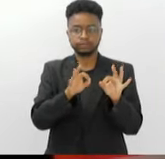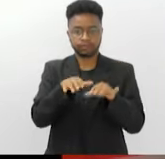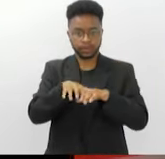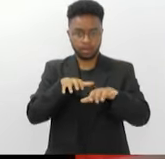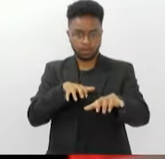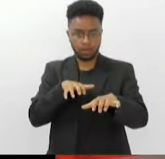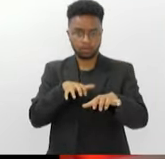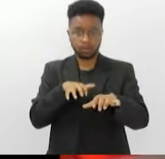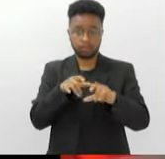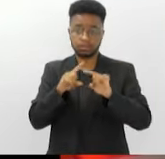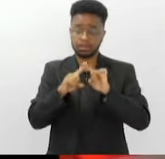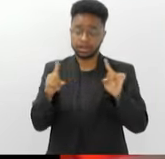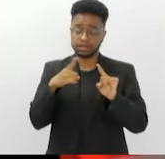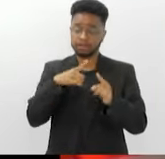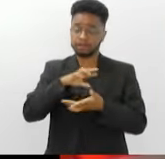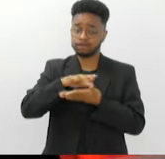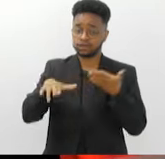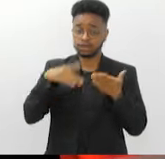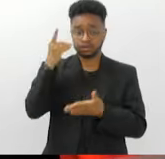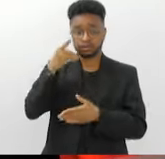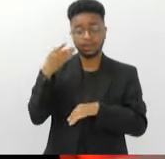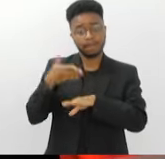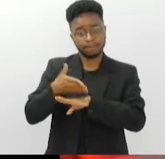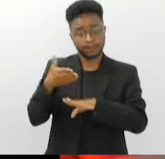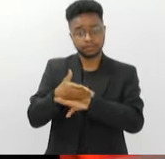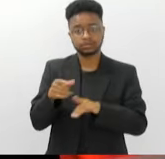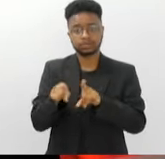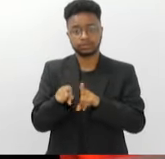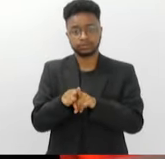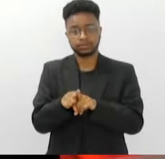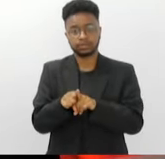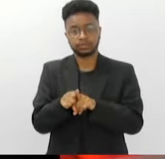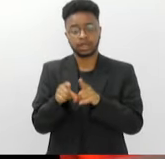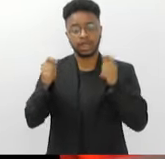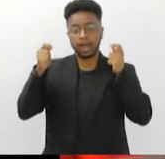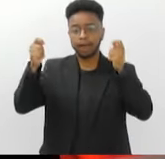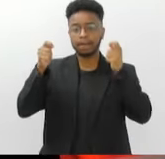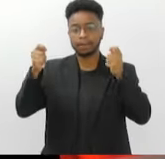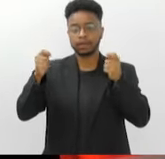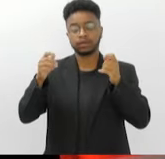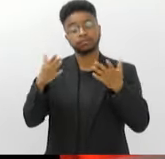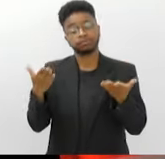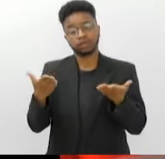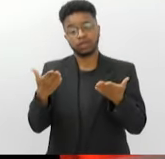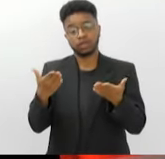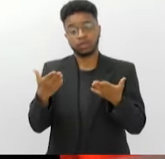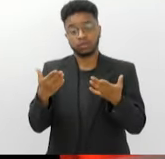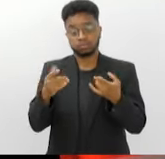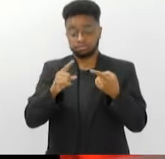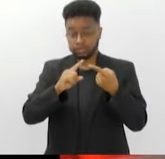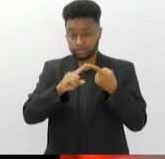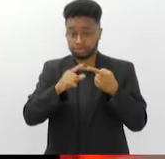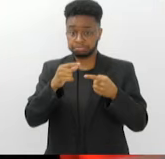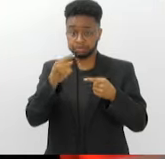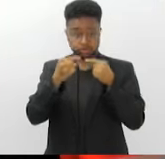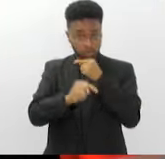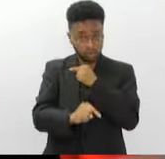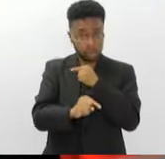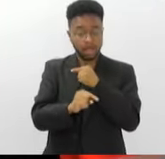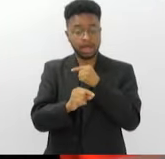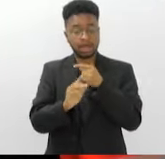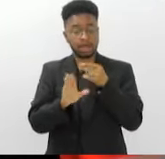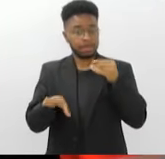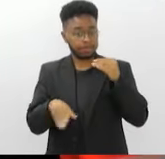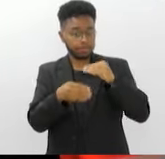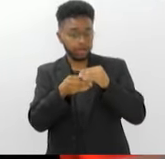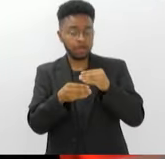remoto, mas vários estão participando das campanhas. Então, veja, uma coisa é discordar, emendar, votar